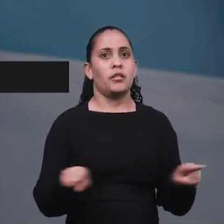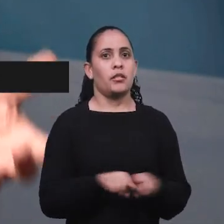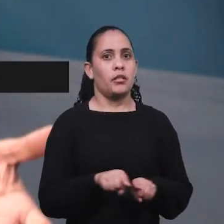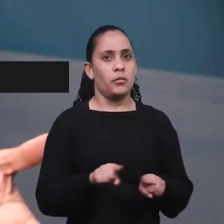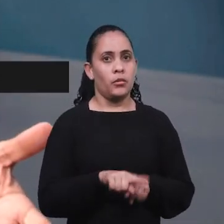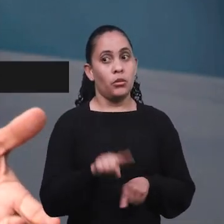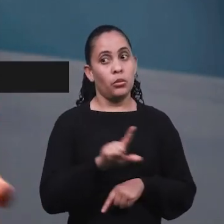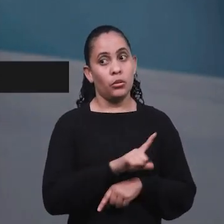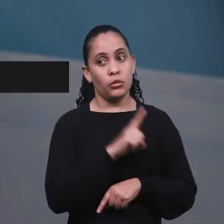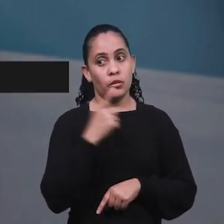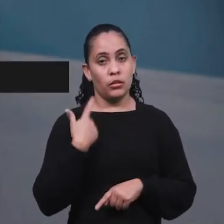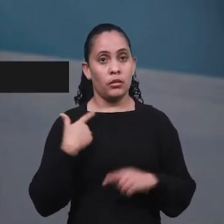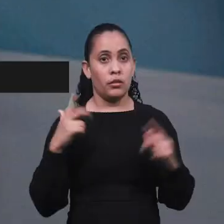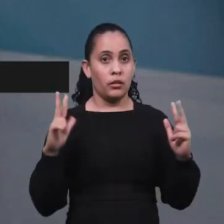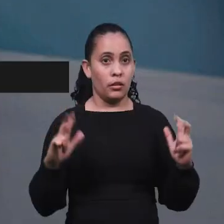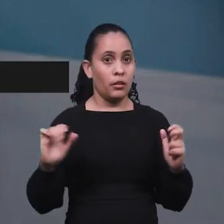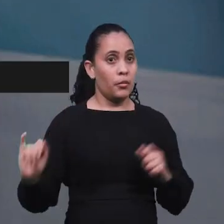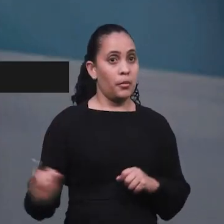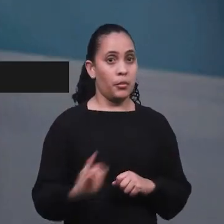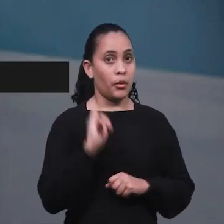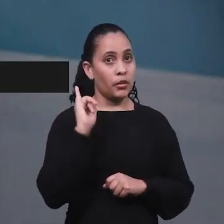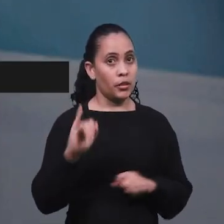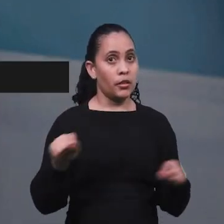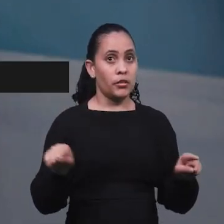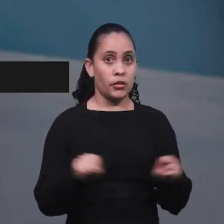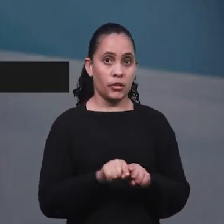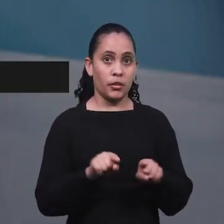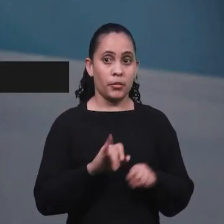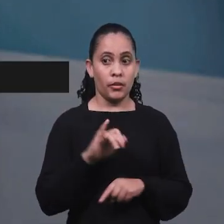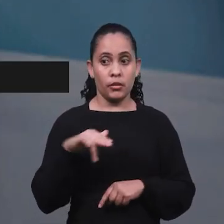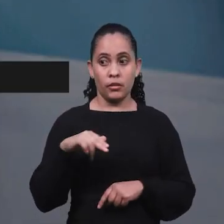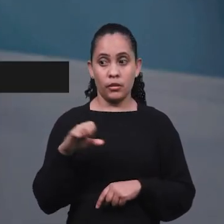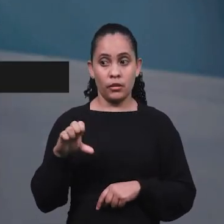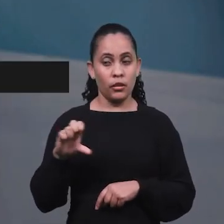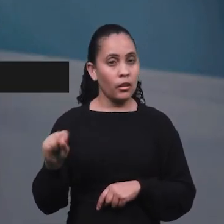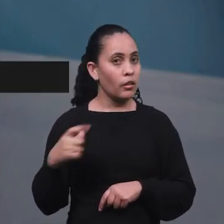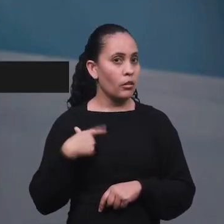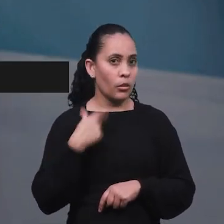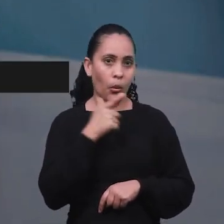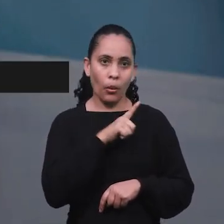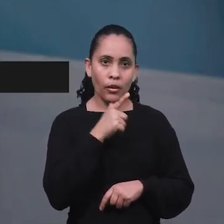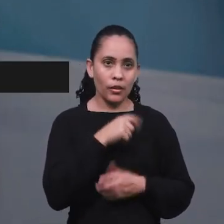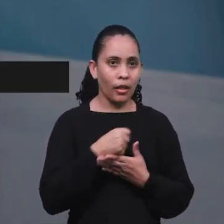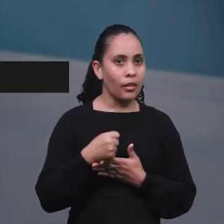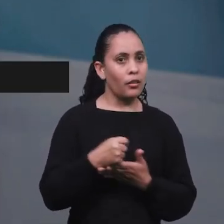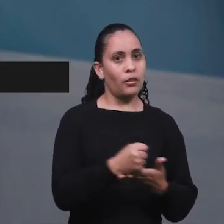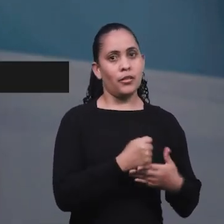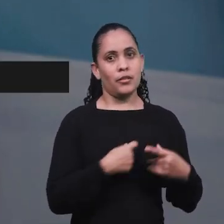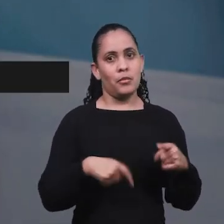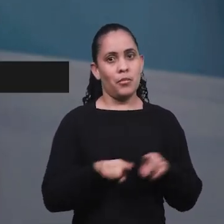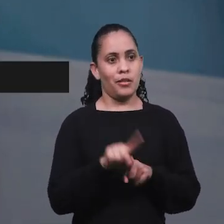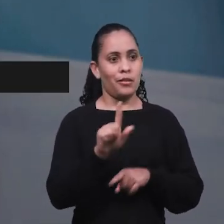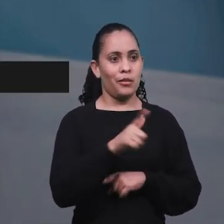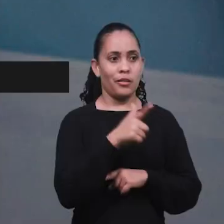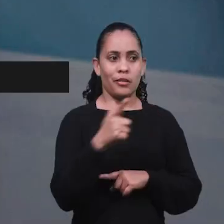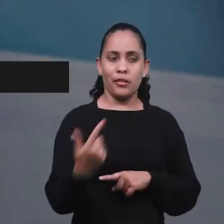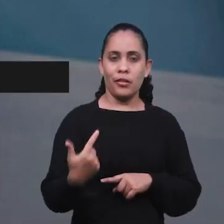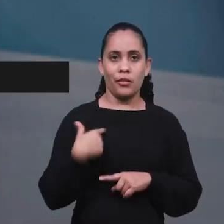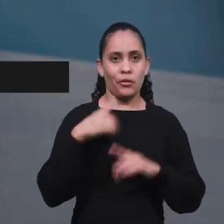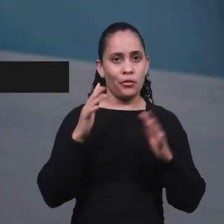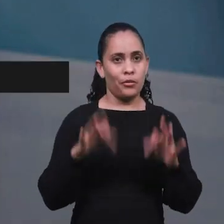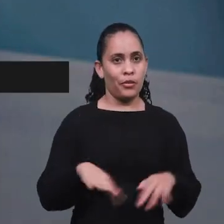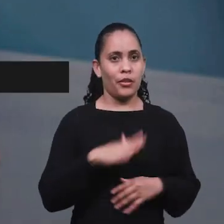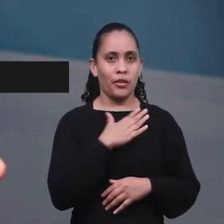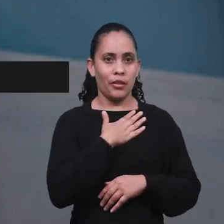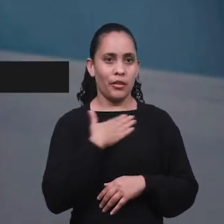como previdência privada, que é um outro tema importante, contando com o INSS que não está dando conta, e outras situações para que